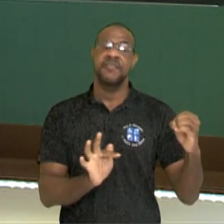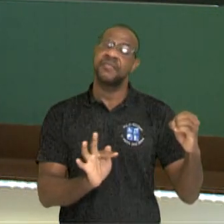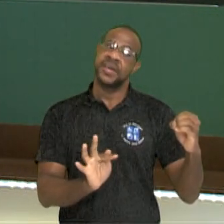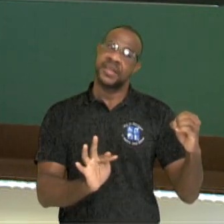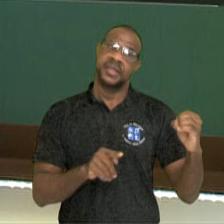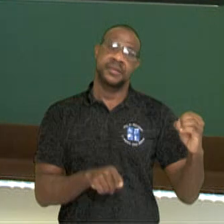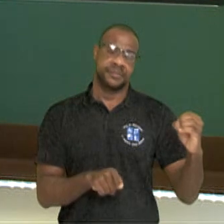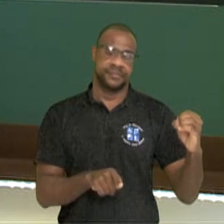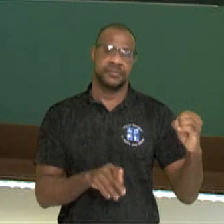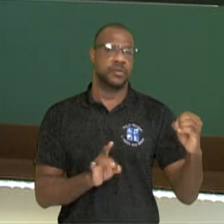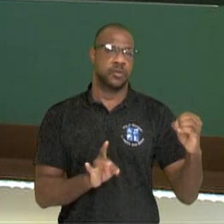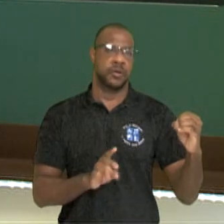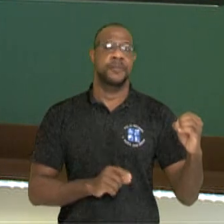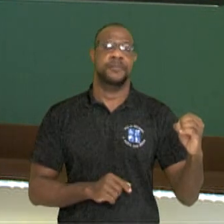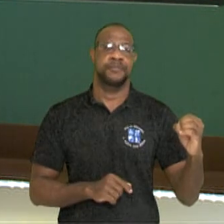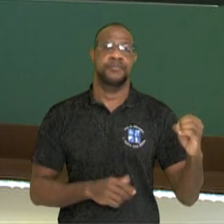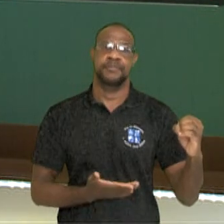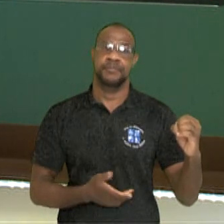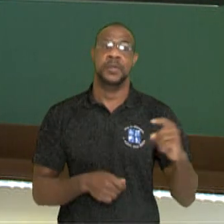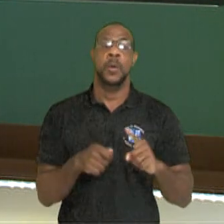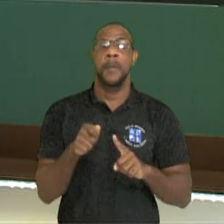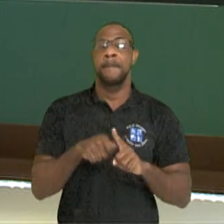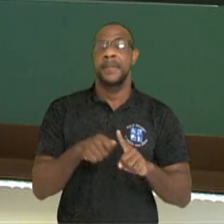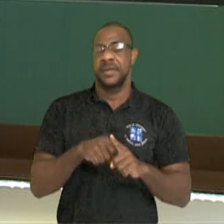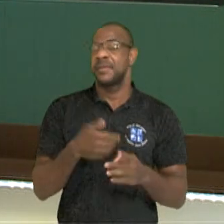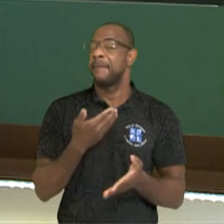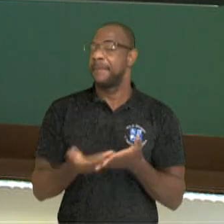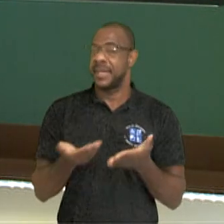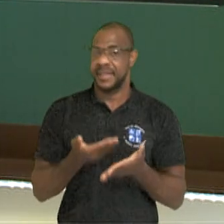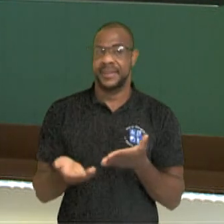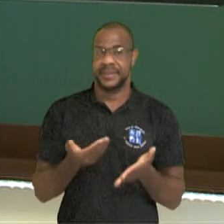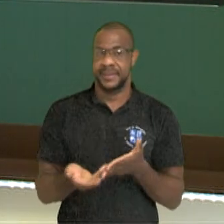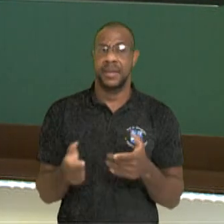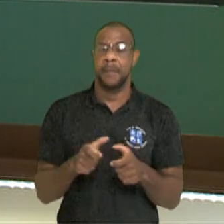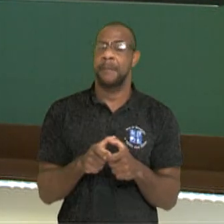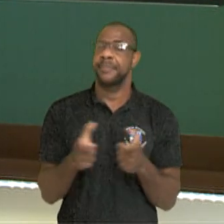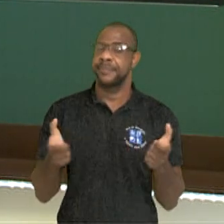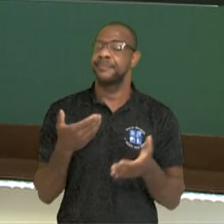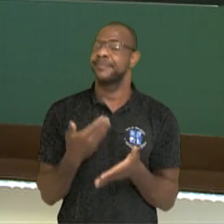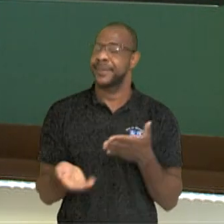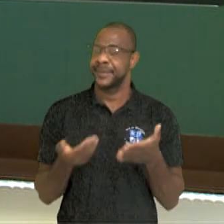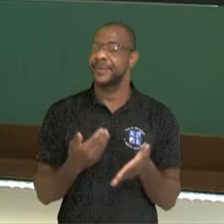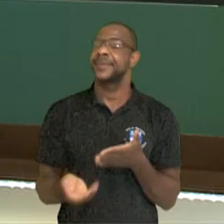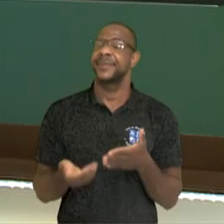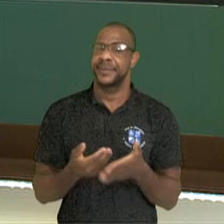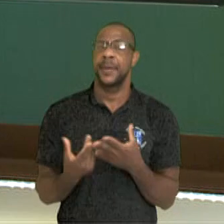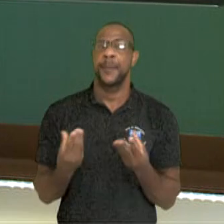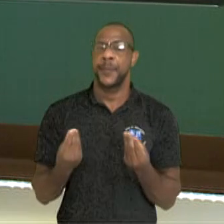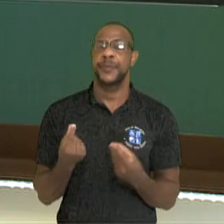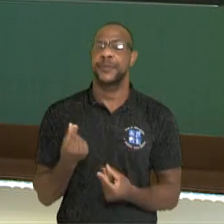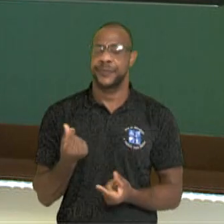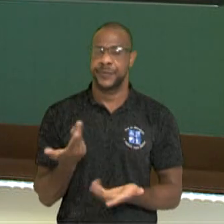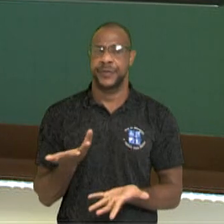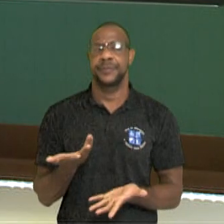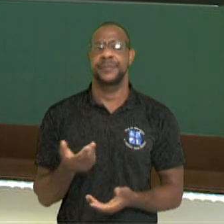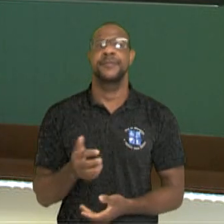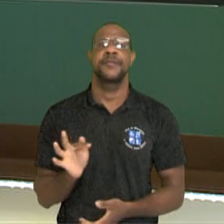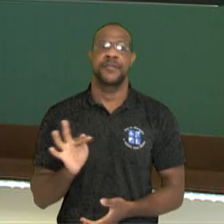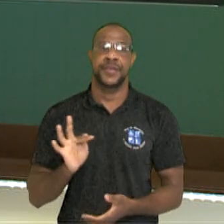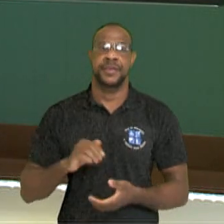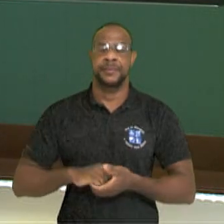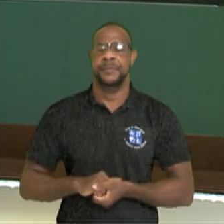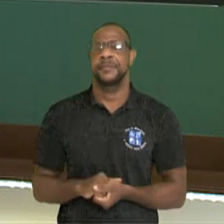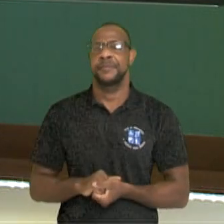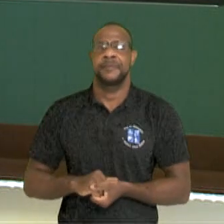teve R$15.000. Então, o mês, né, onde teve o maior prejuízo foi o mês de fevereiro,